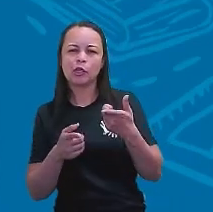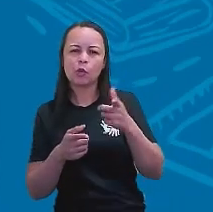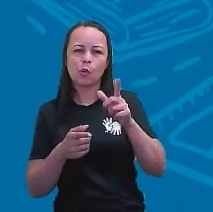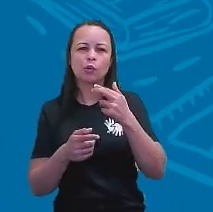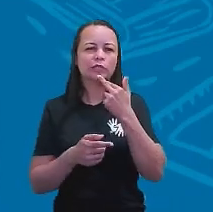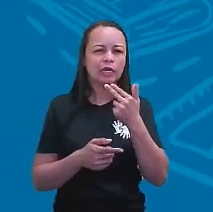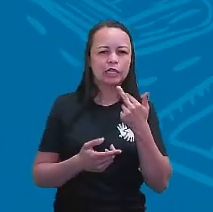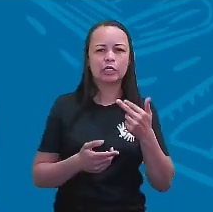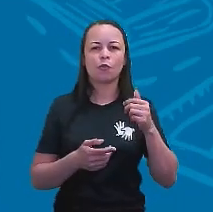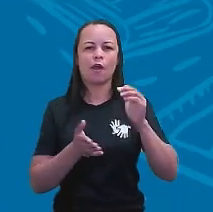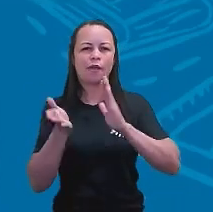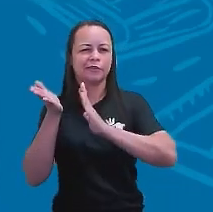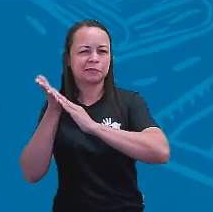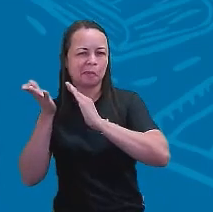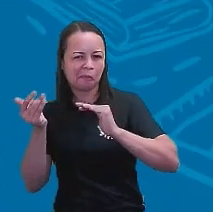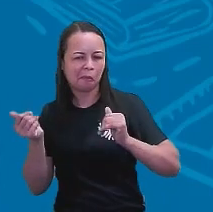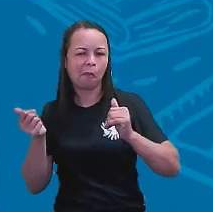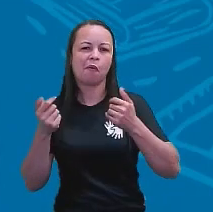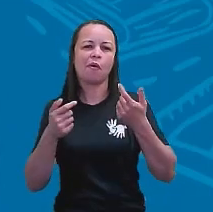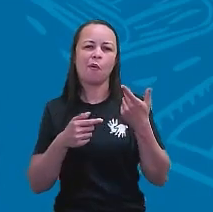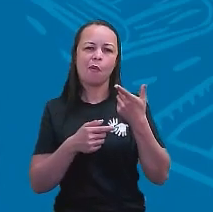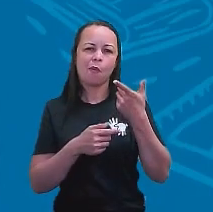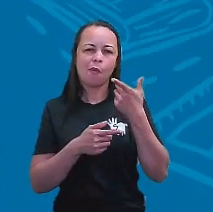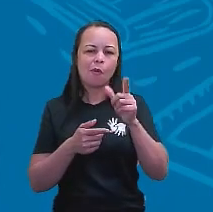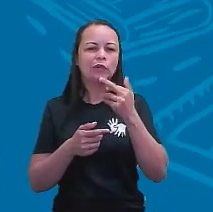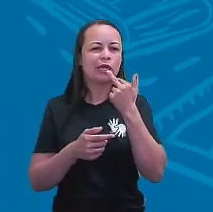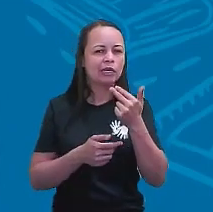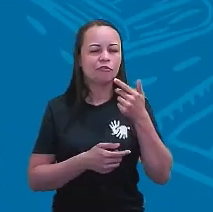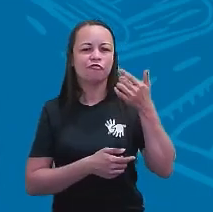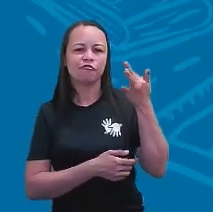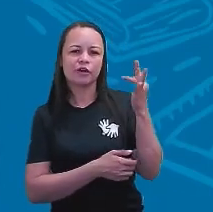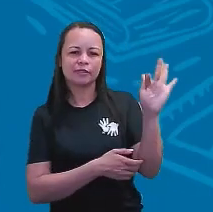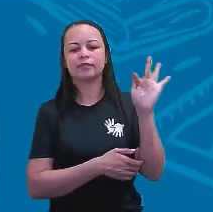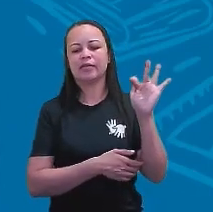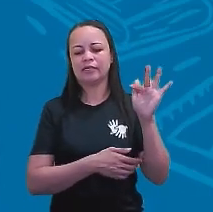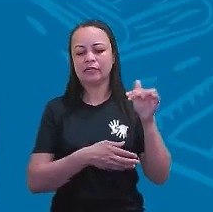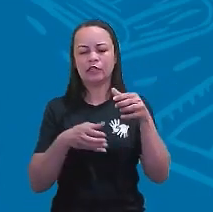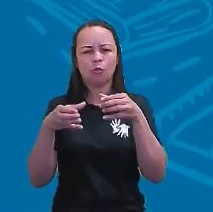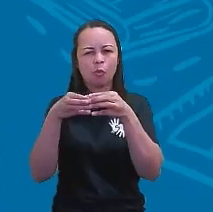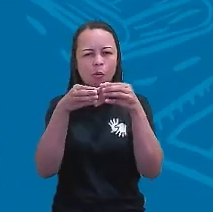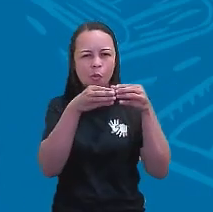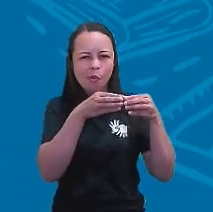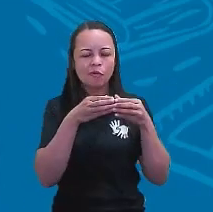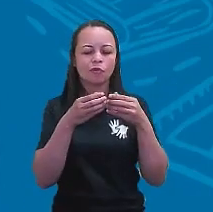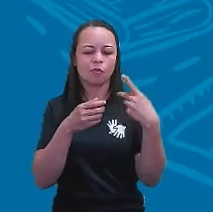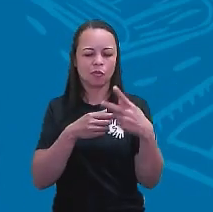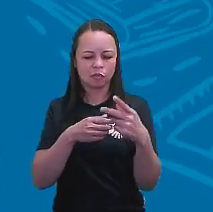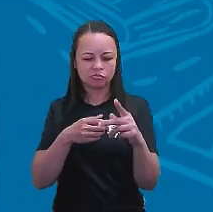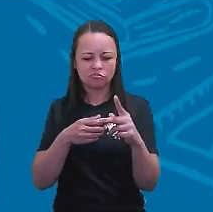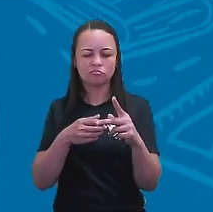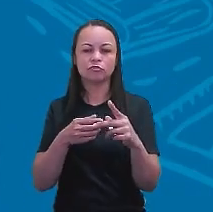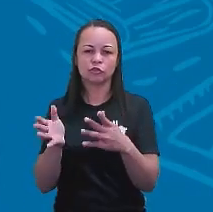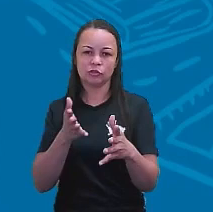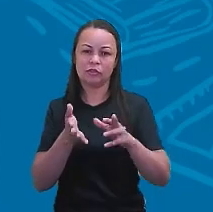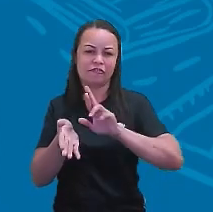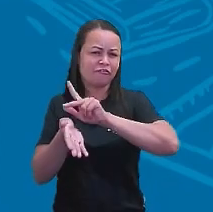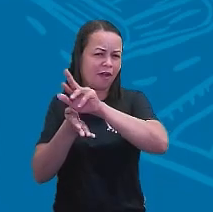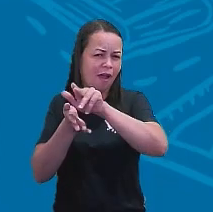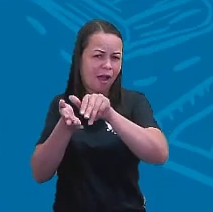em língua espanhola, outras em francês. Então a gente tem um conjunto aí e